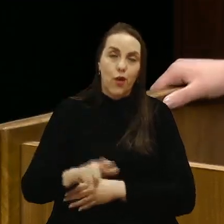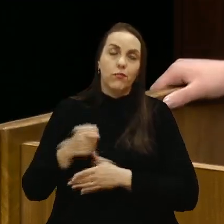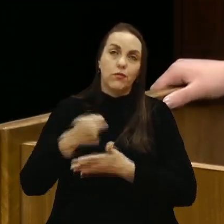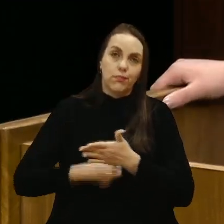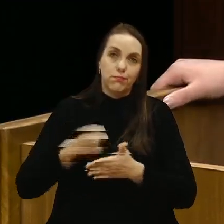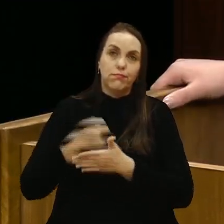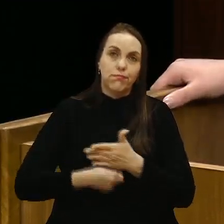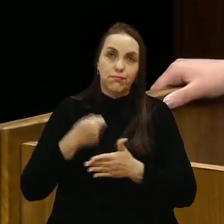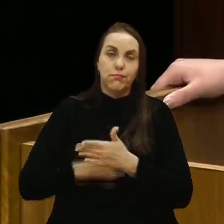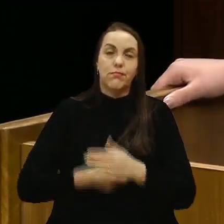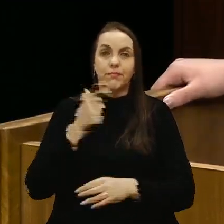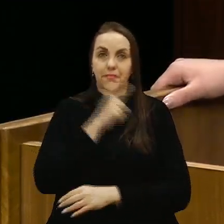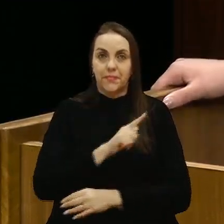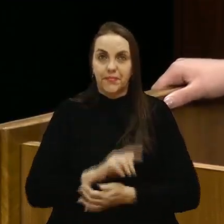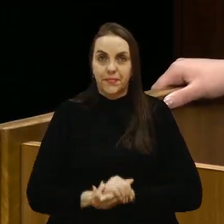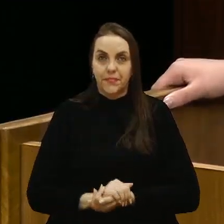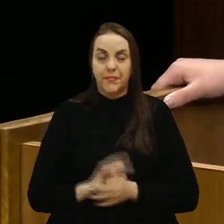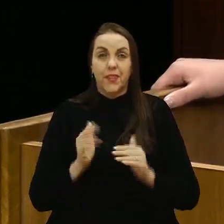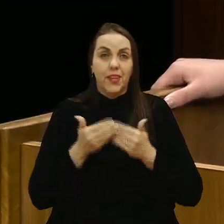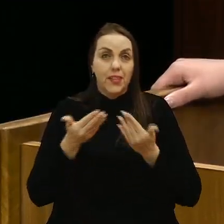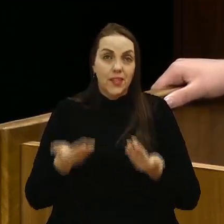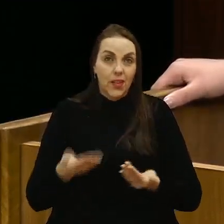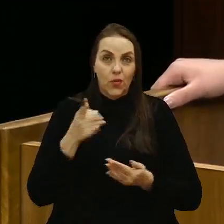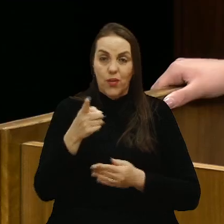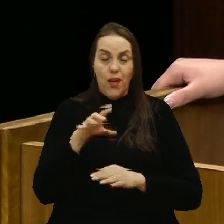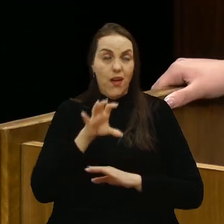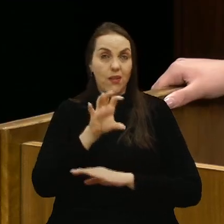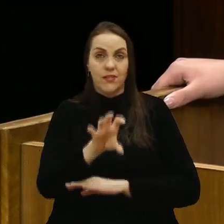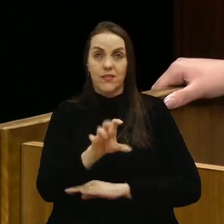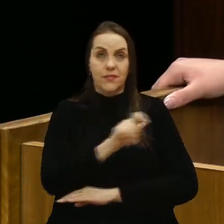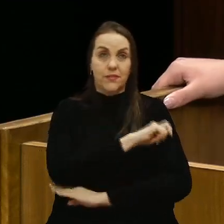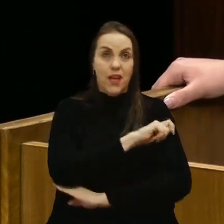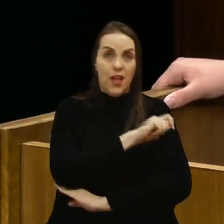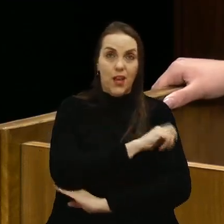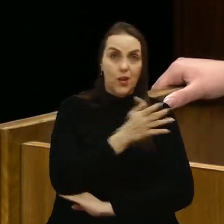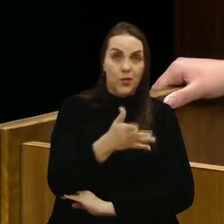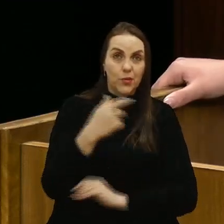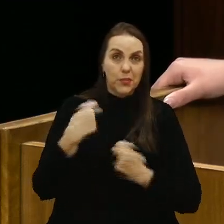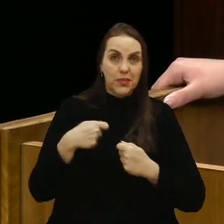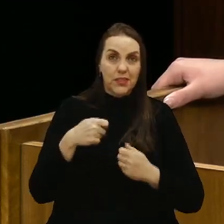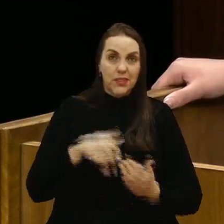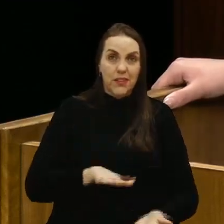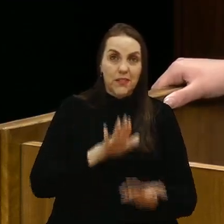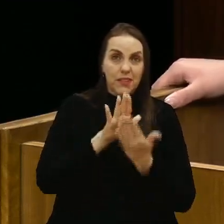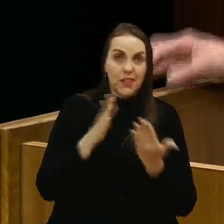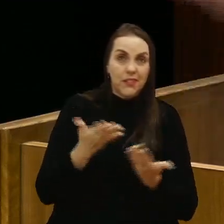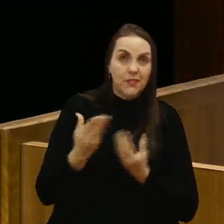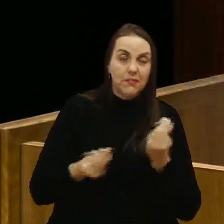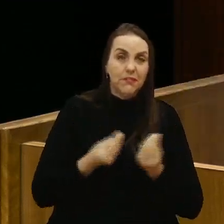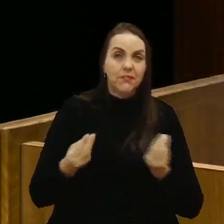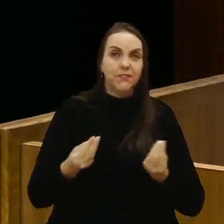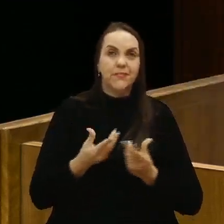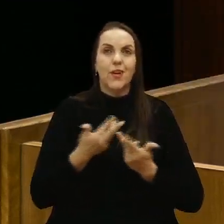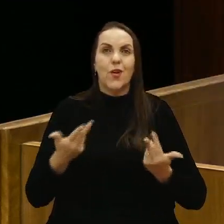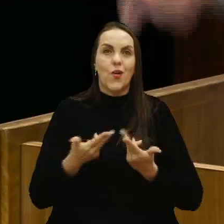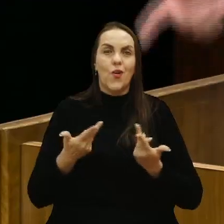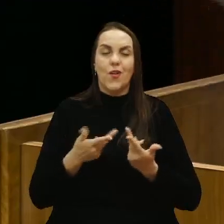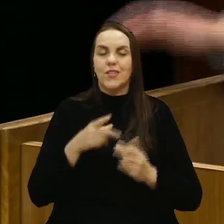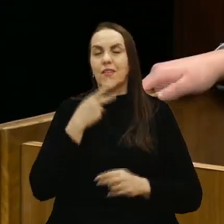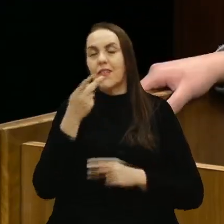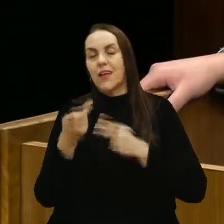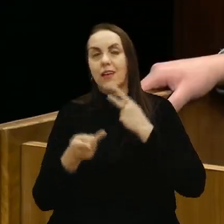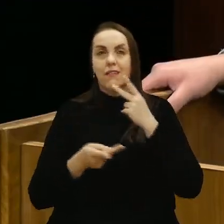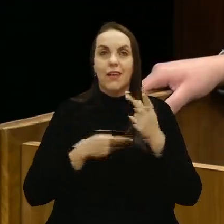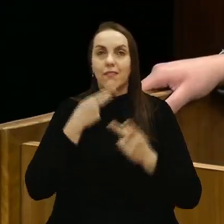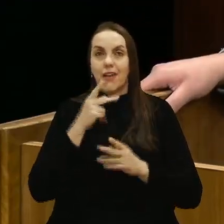para garantir. Então, é assim que os nossos estudantes terão que enfrentar uma coisa que está sendo dita